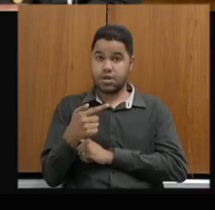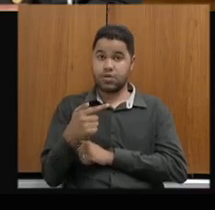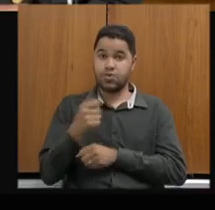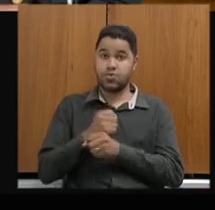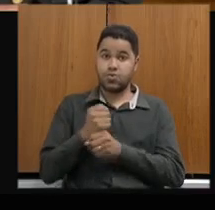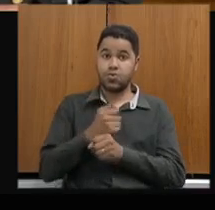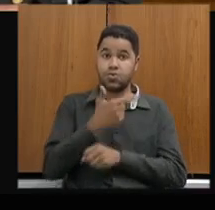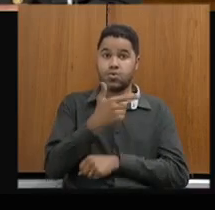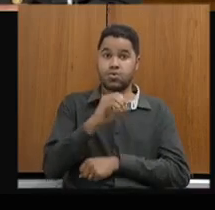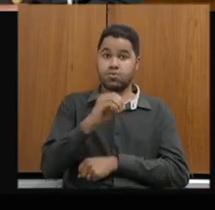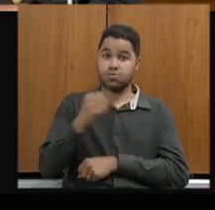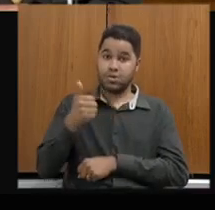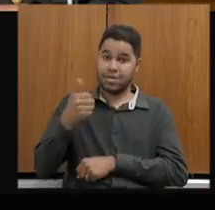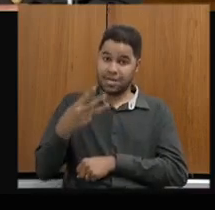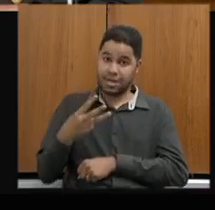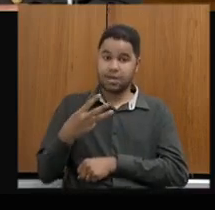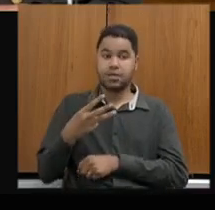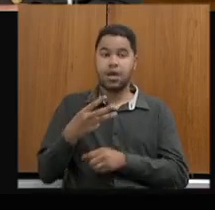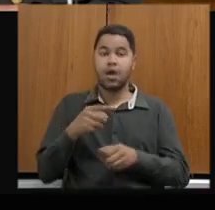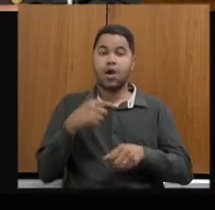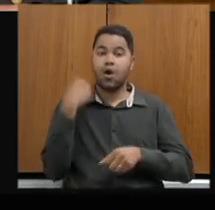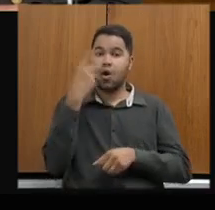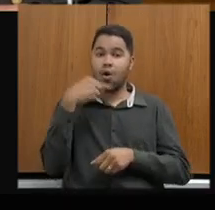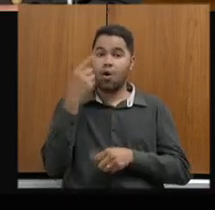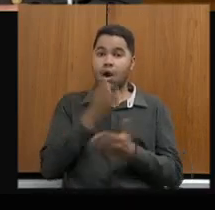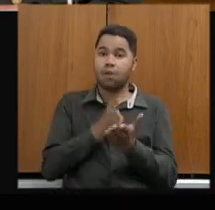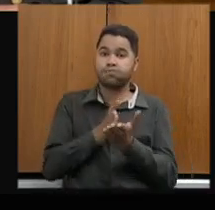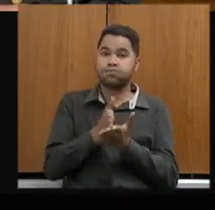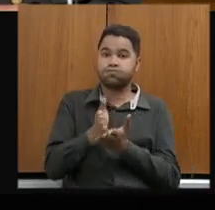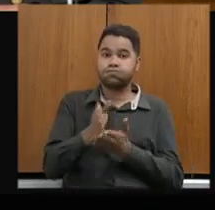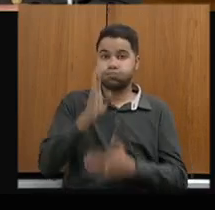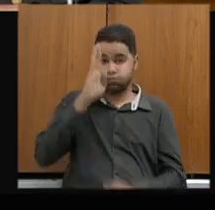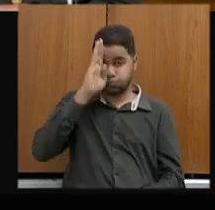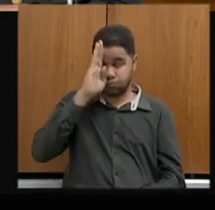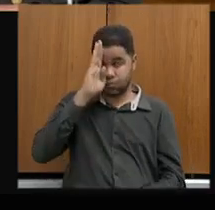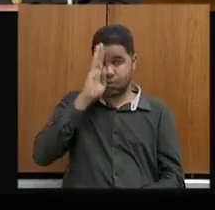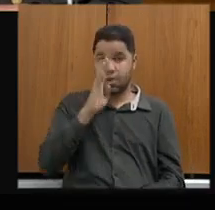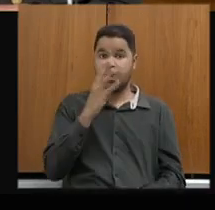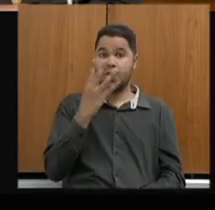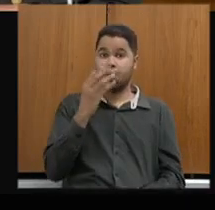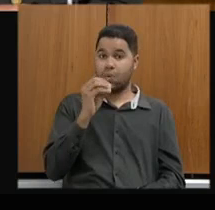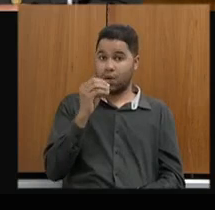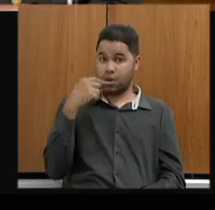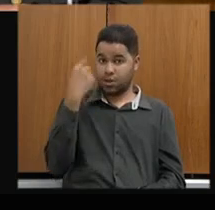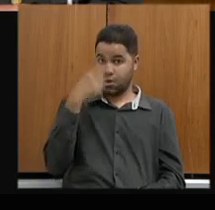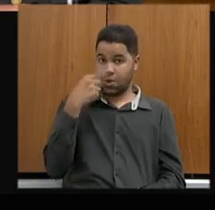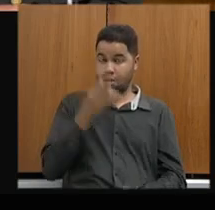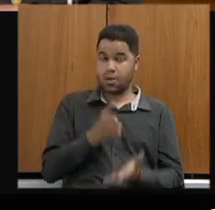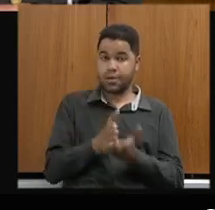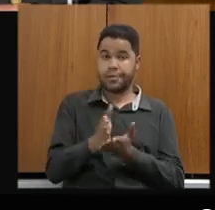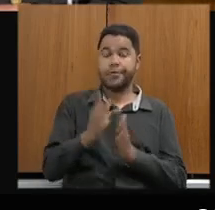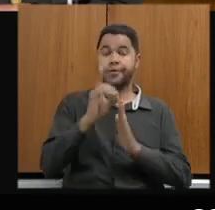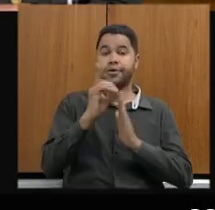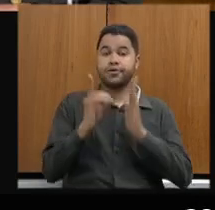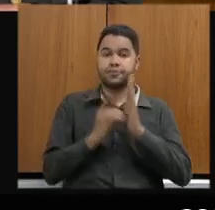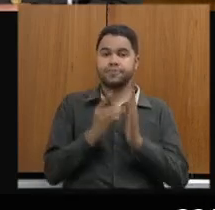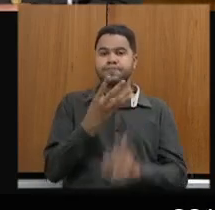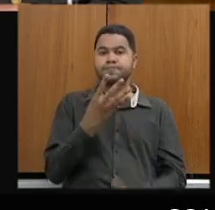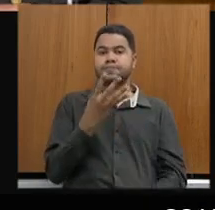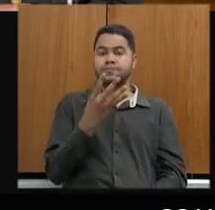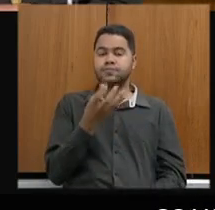2013 fixa a carga horária semanal de trabalho dos militares estaduais em 40 horas e o decreto